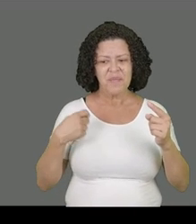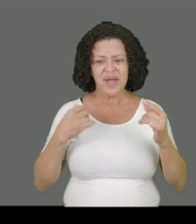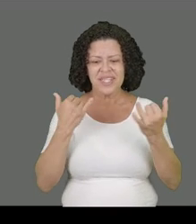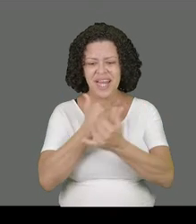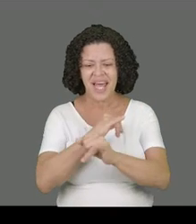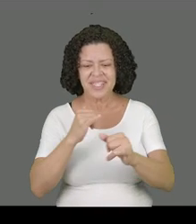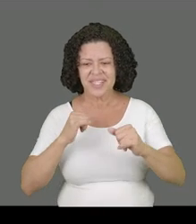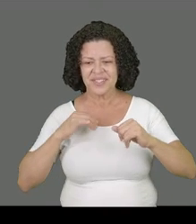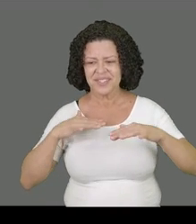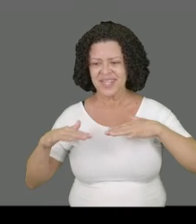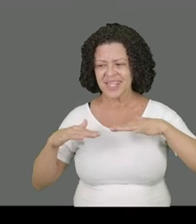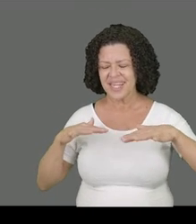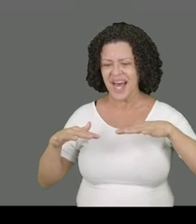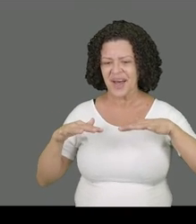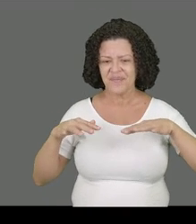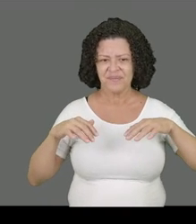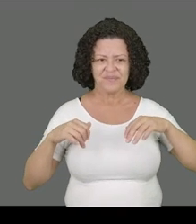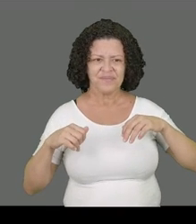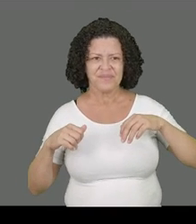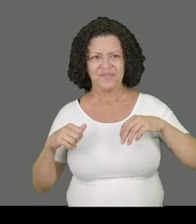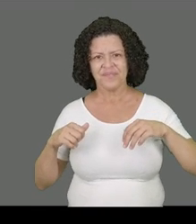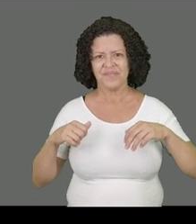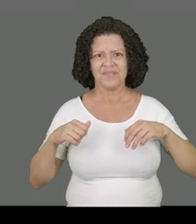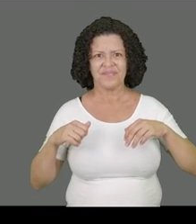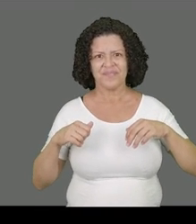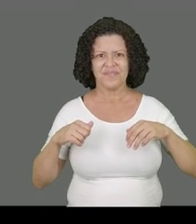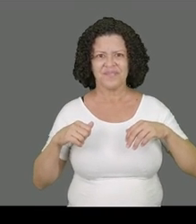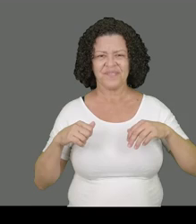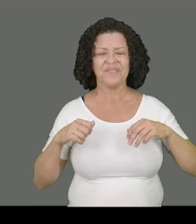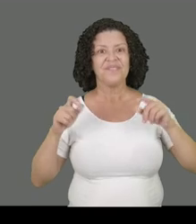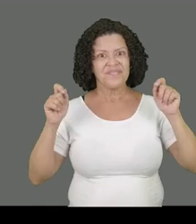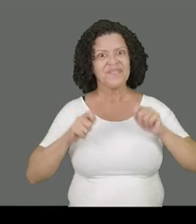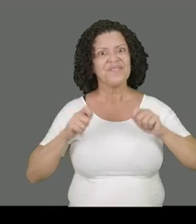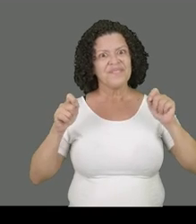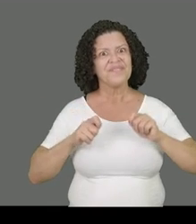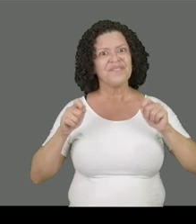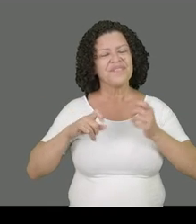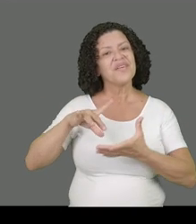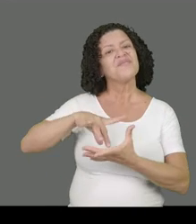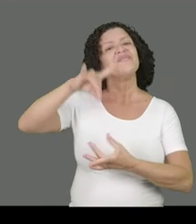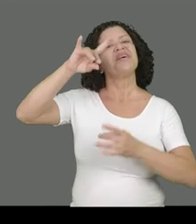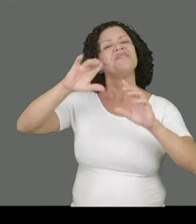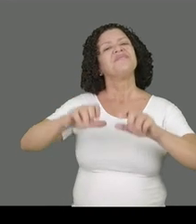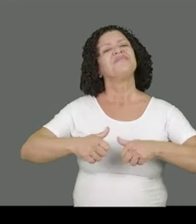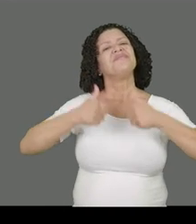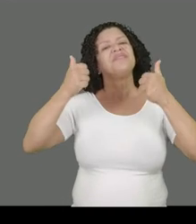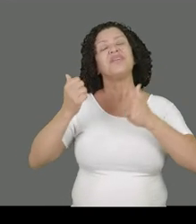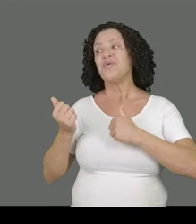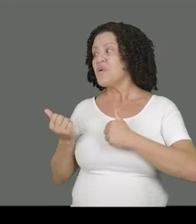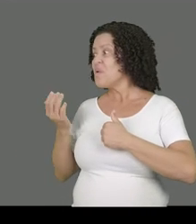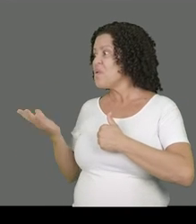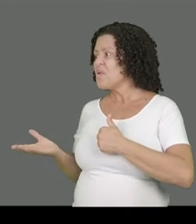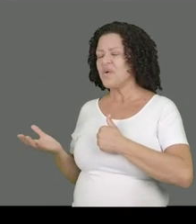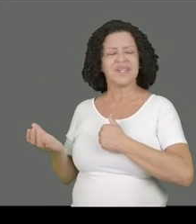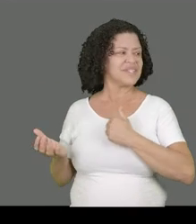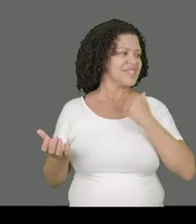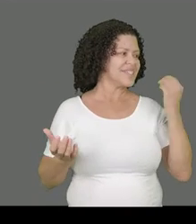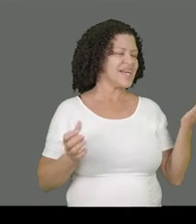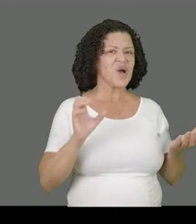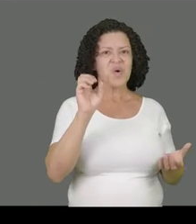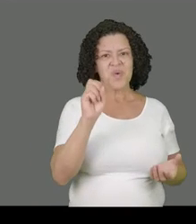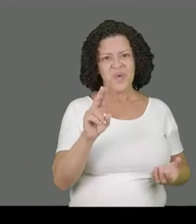precisamos mobilizar as nossas energias, nos movimentar de forma a estarmos com o outro